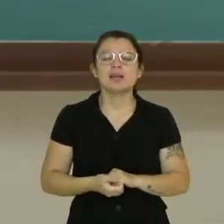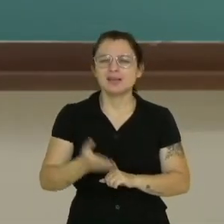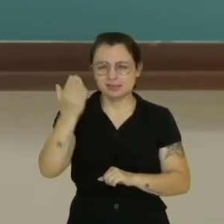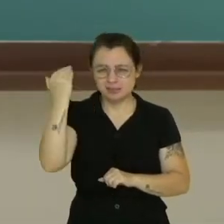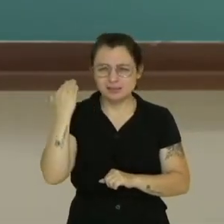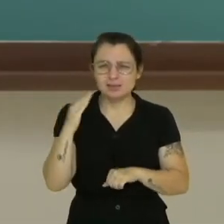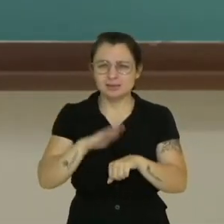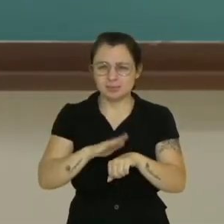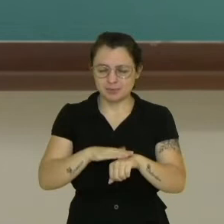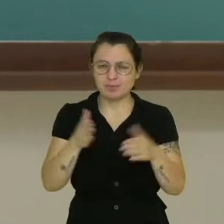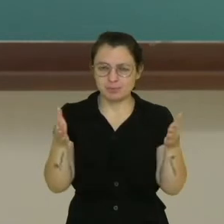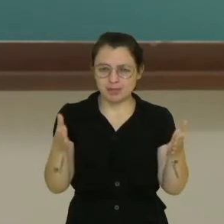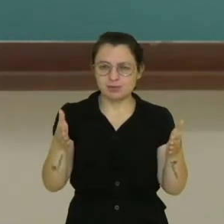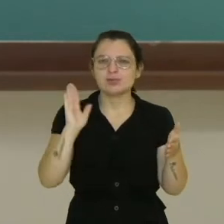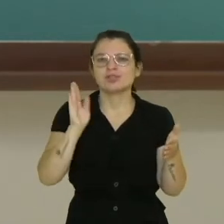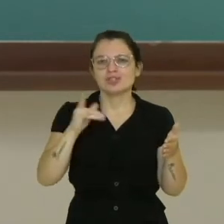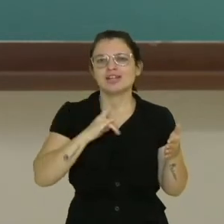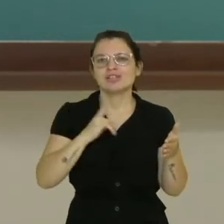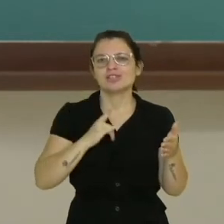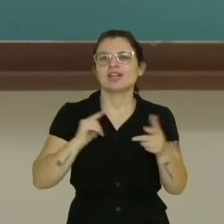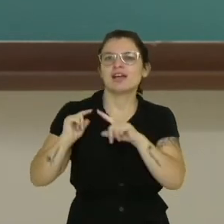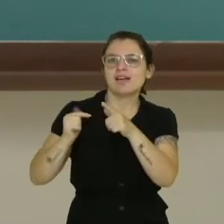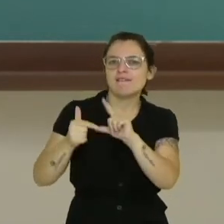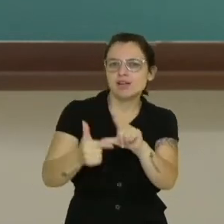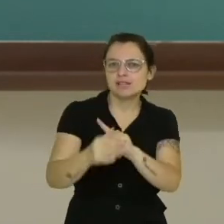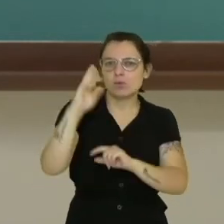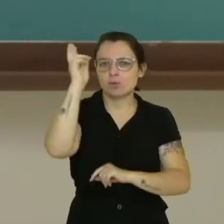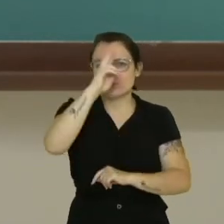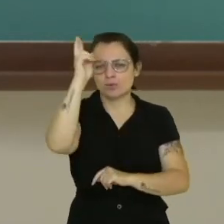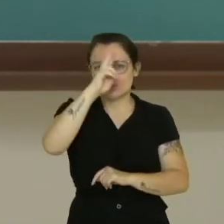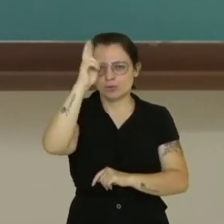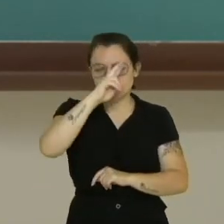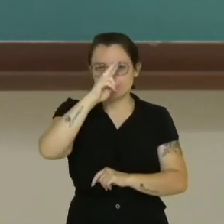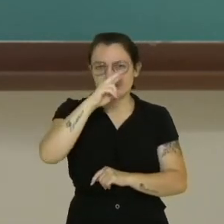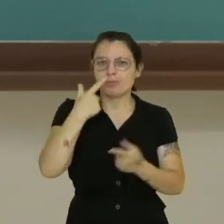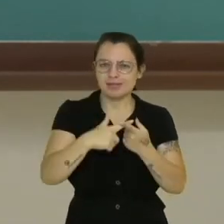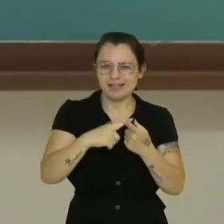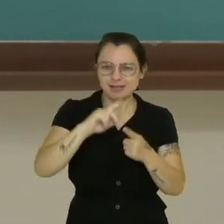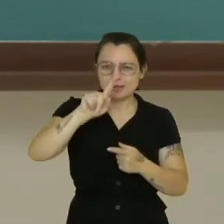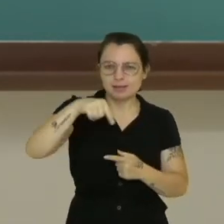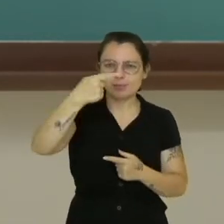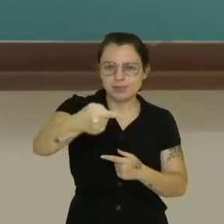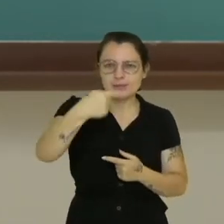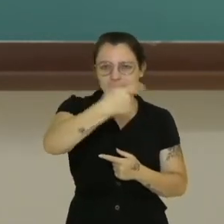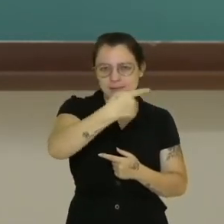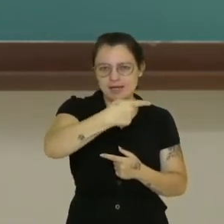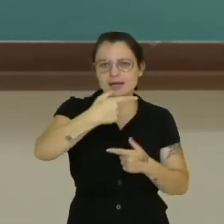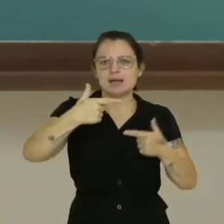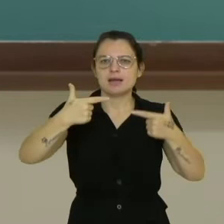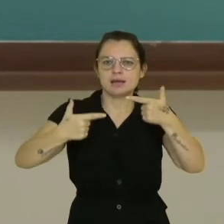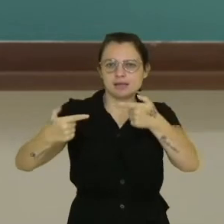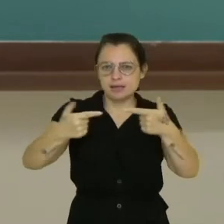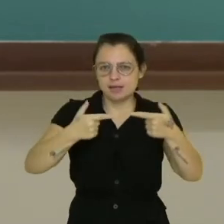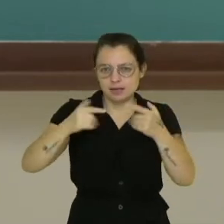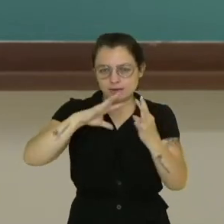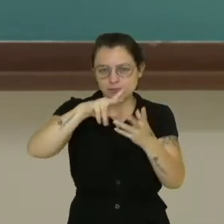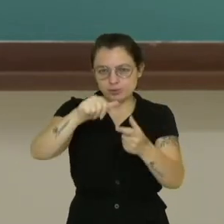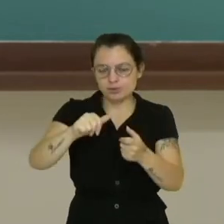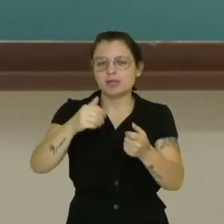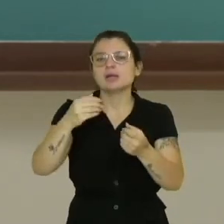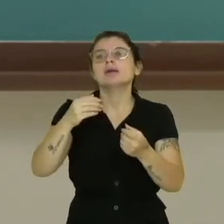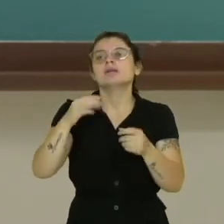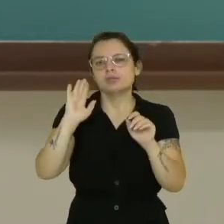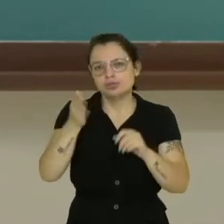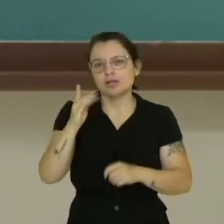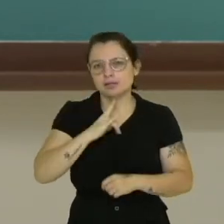a Revolução Russa. Depois da Primeira Guerra Mundial, você tem a Revolução Russa que acontece e que dá muita força aos partidos aqui